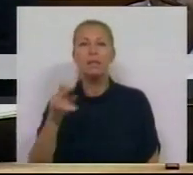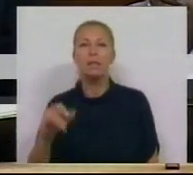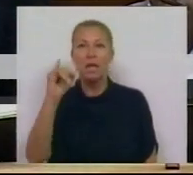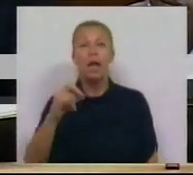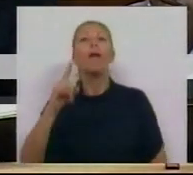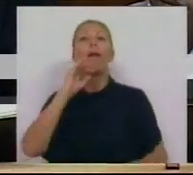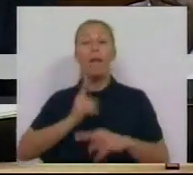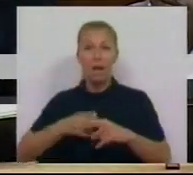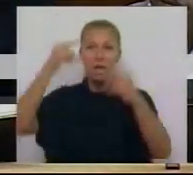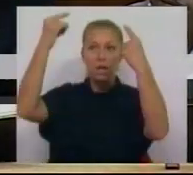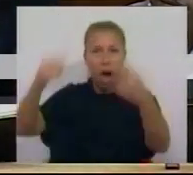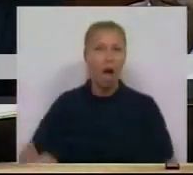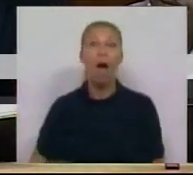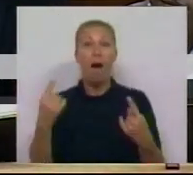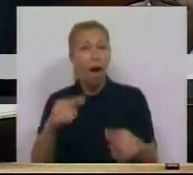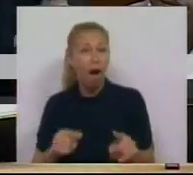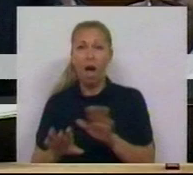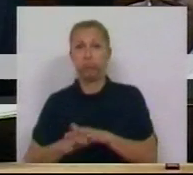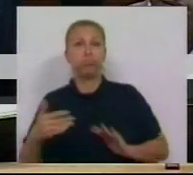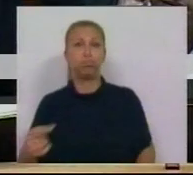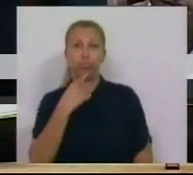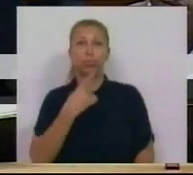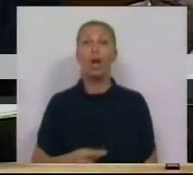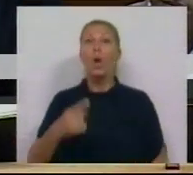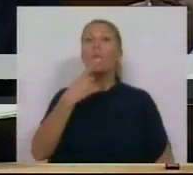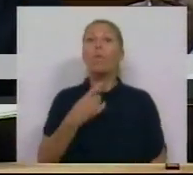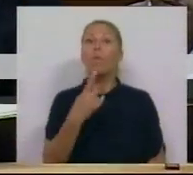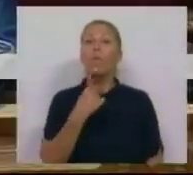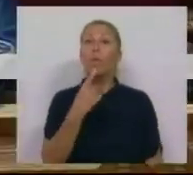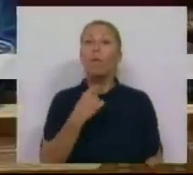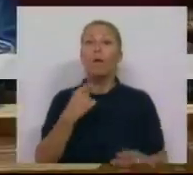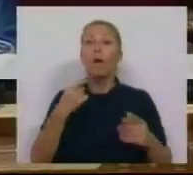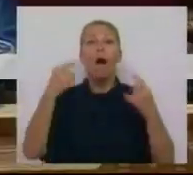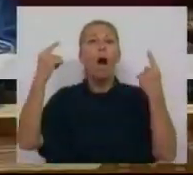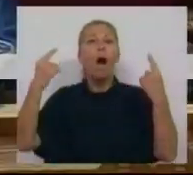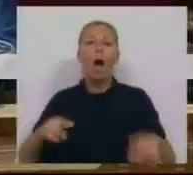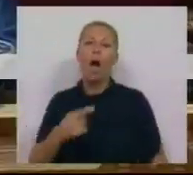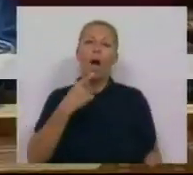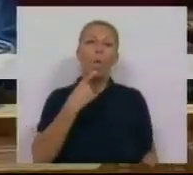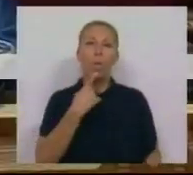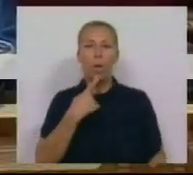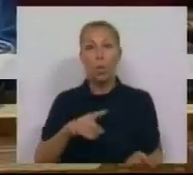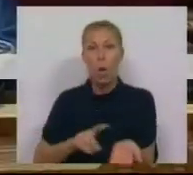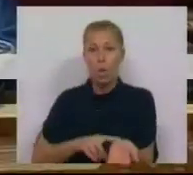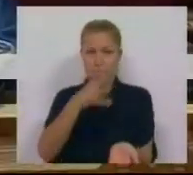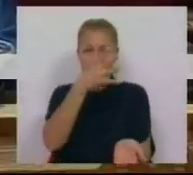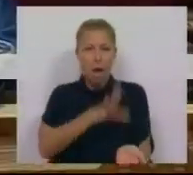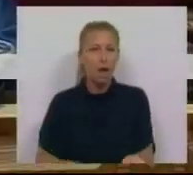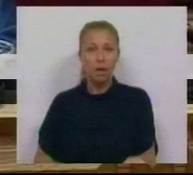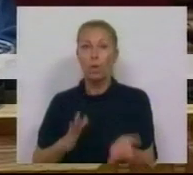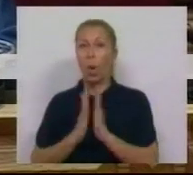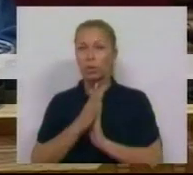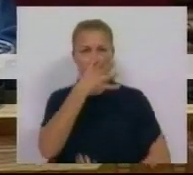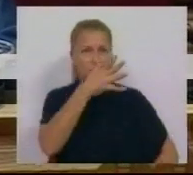na Bélgica, há extrema-direita no Reino Unido, há extrema-direita a florescer pela Europa, extrema-direita racista,